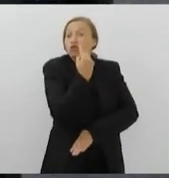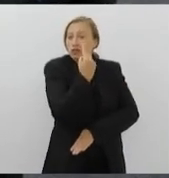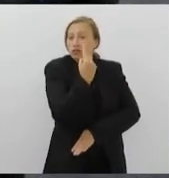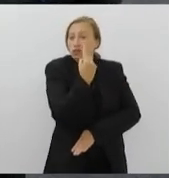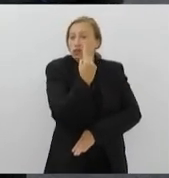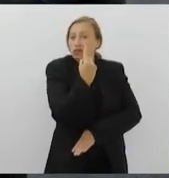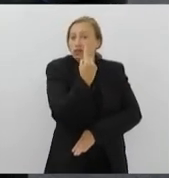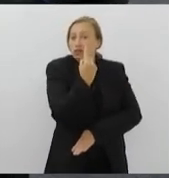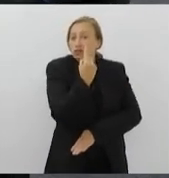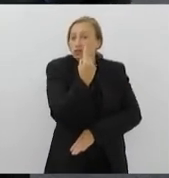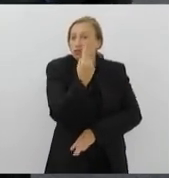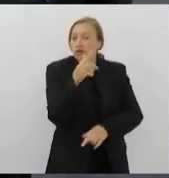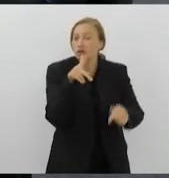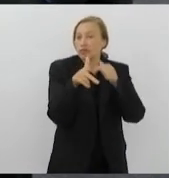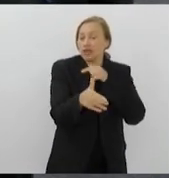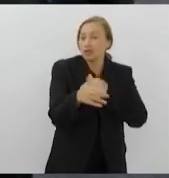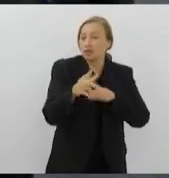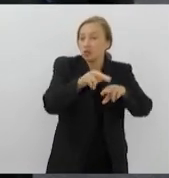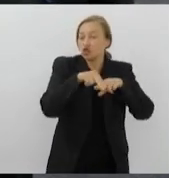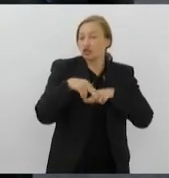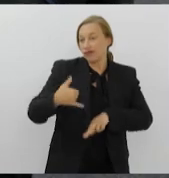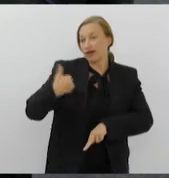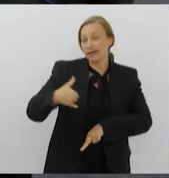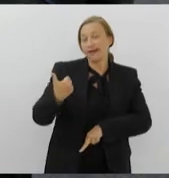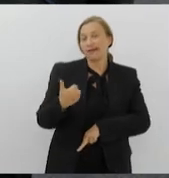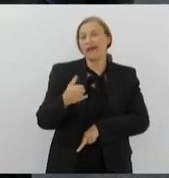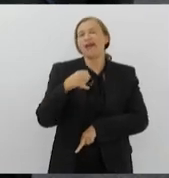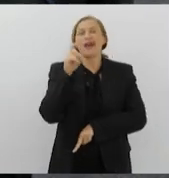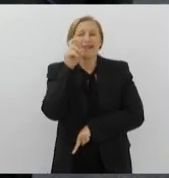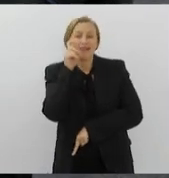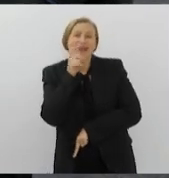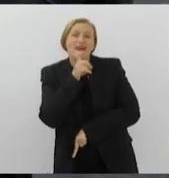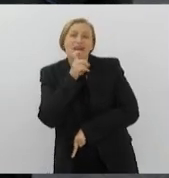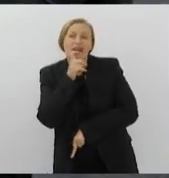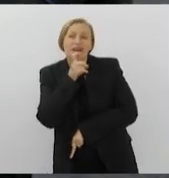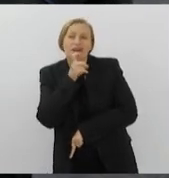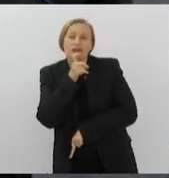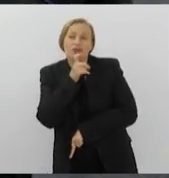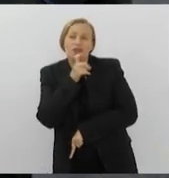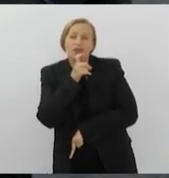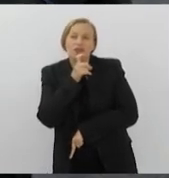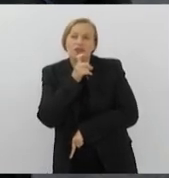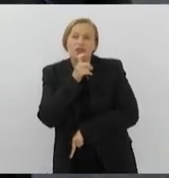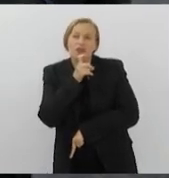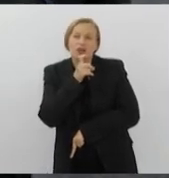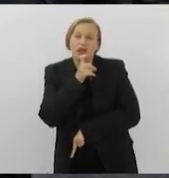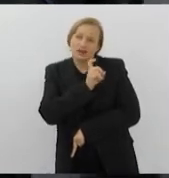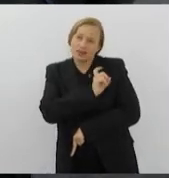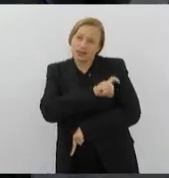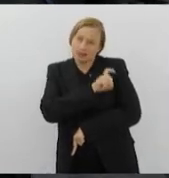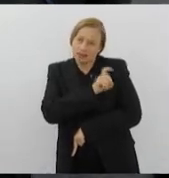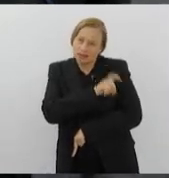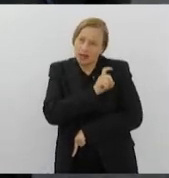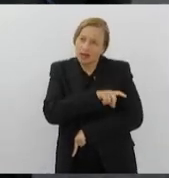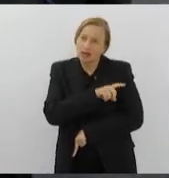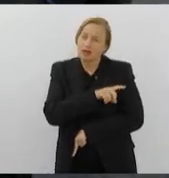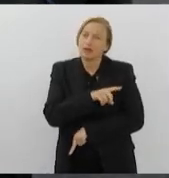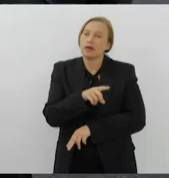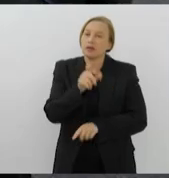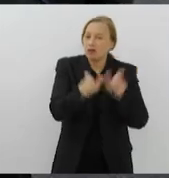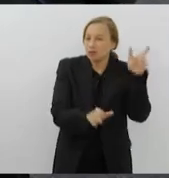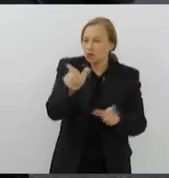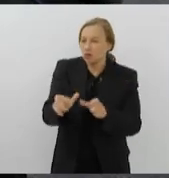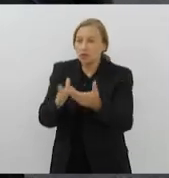idade. Então, é covardia com aqueles que se dedicam, que são aprovados. Eu tenho certeza que não há nenhuma pessoa melhor no Estado